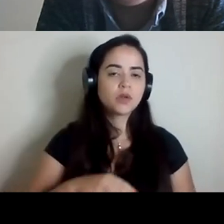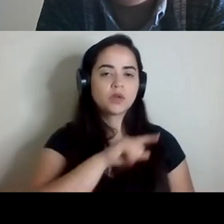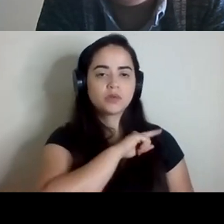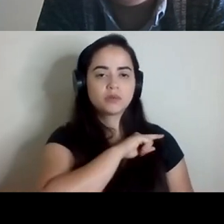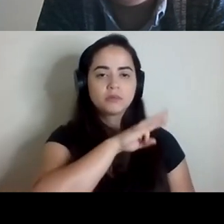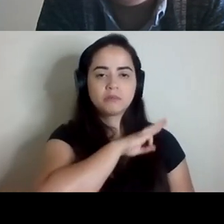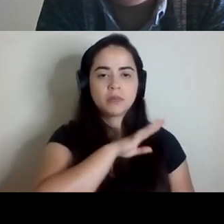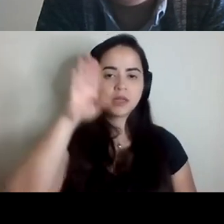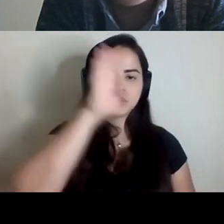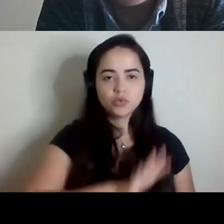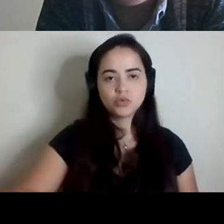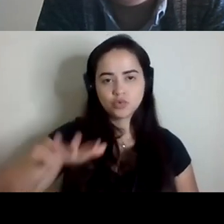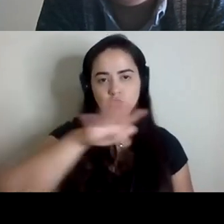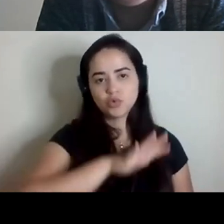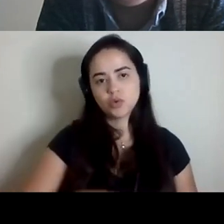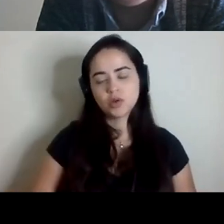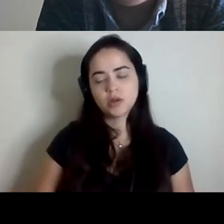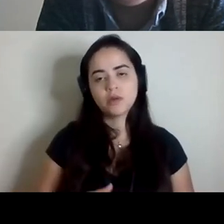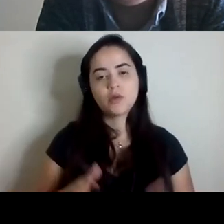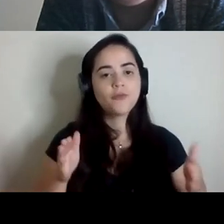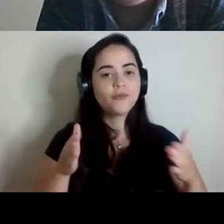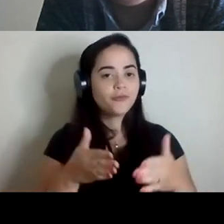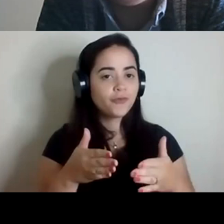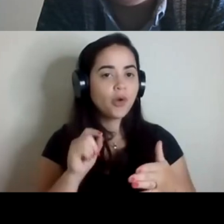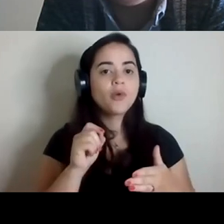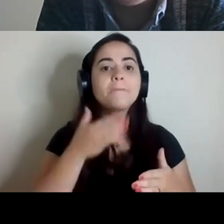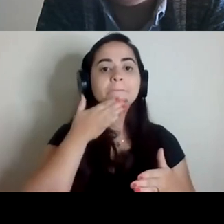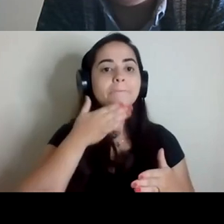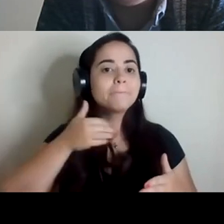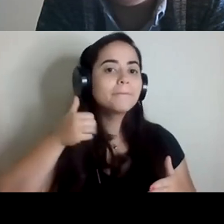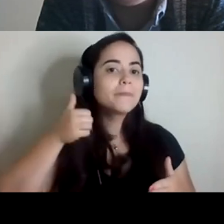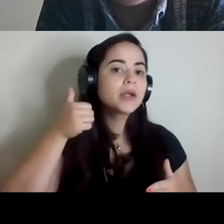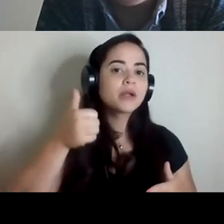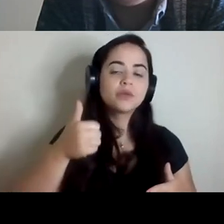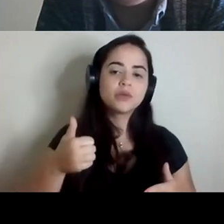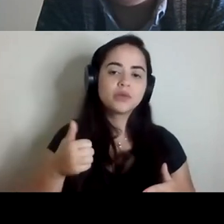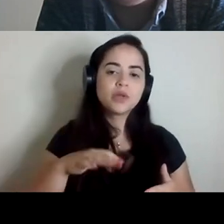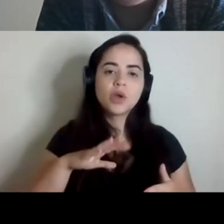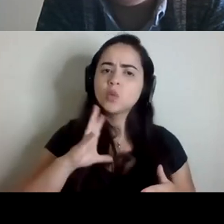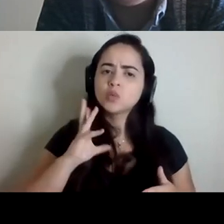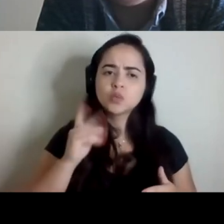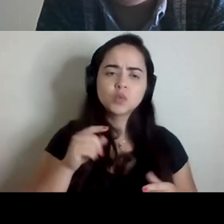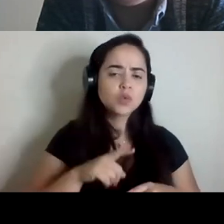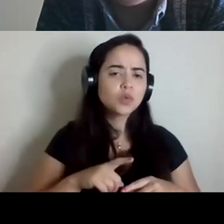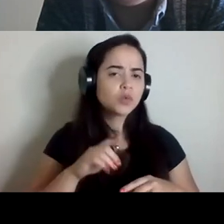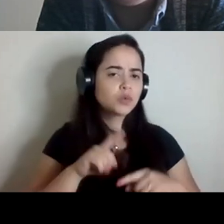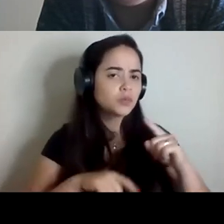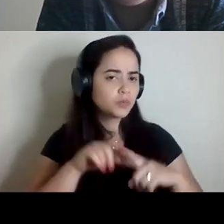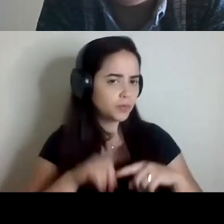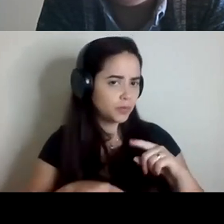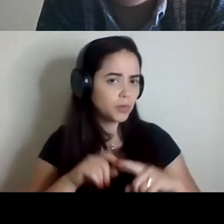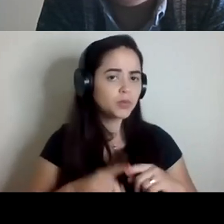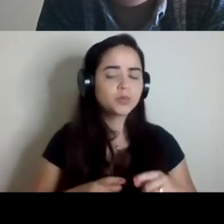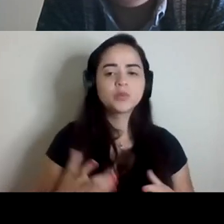então, na melhoria, acho que é legal a gente lembrar isso, né, todos esses, esses processos, esses produtos,